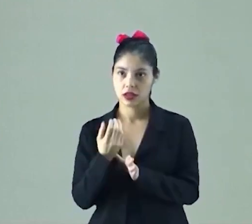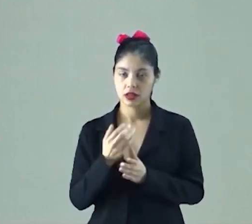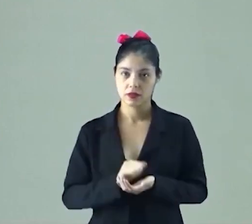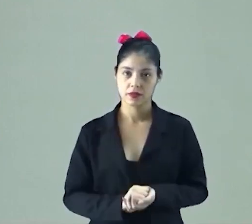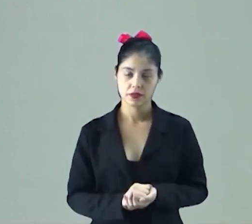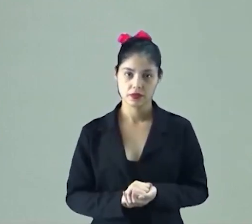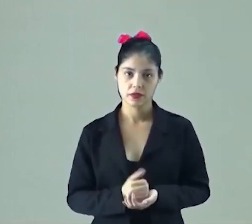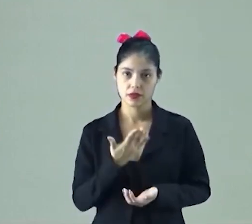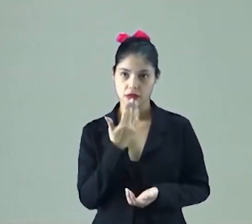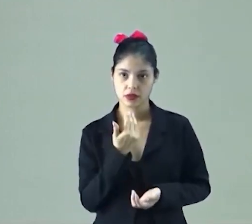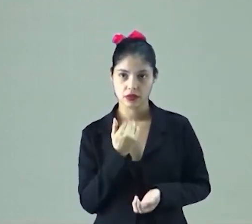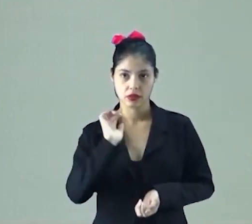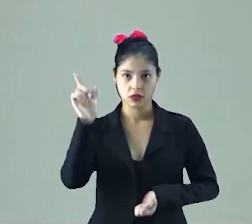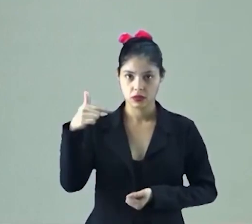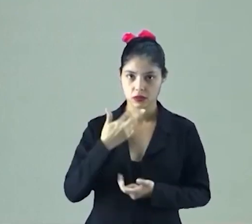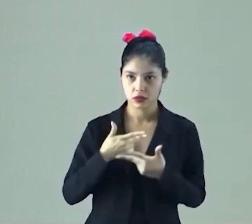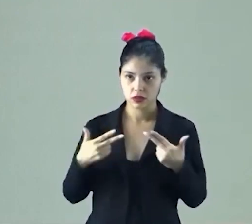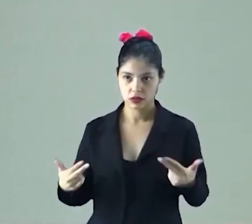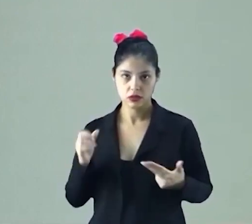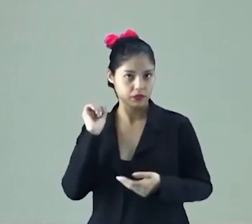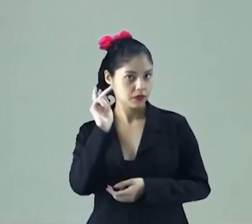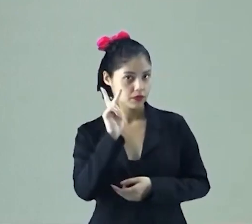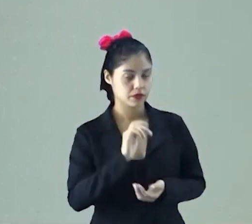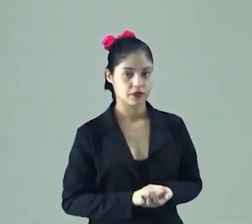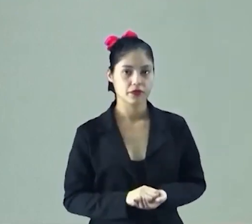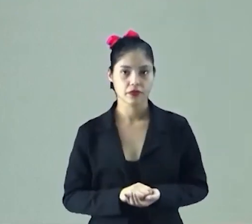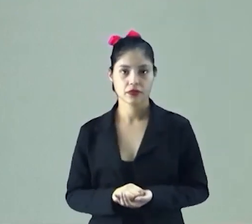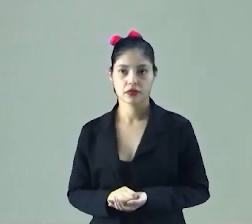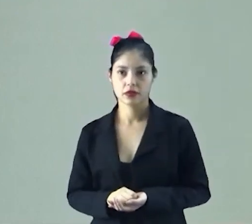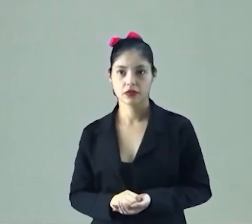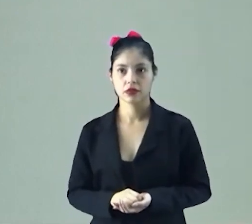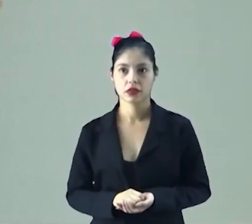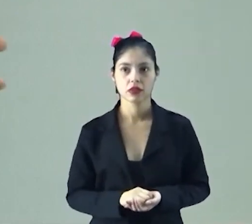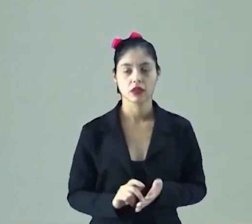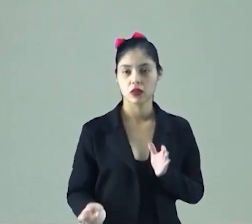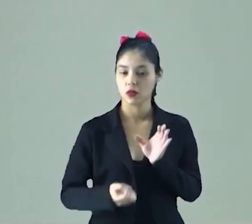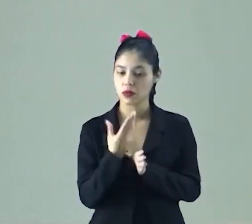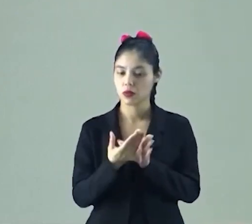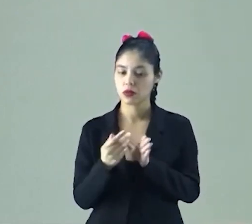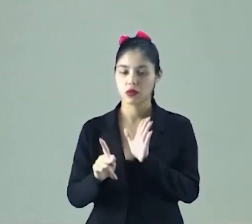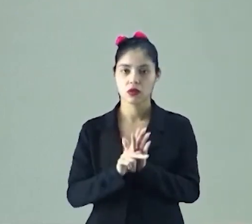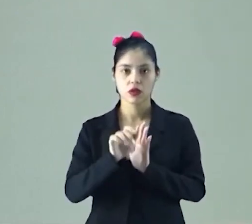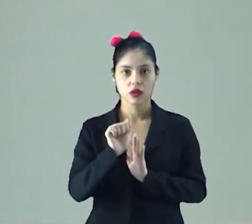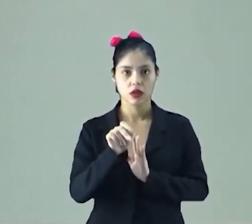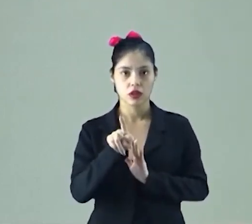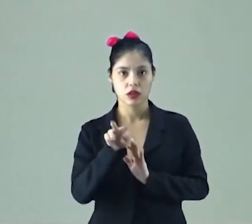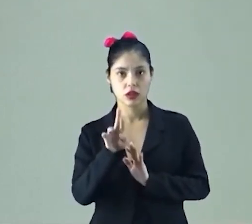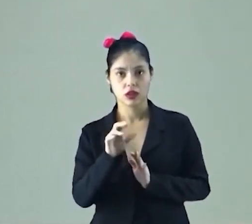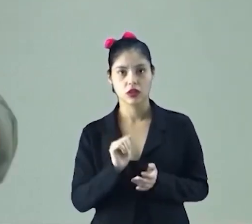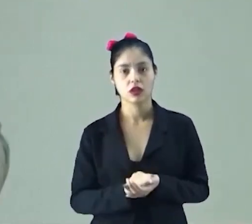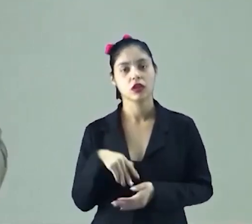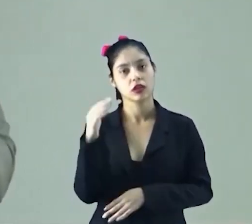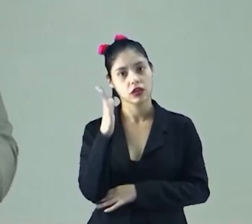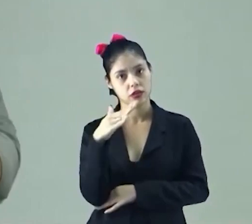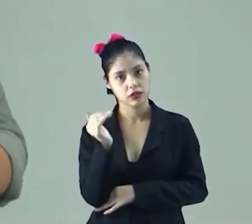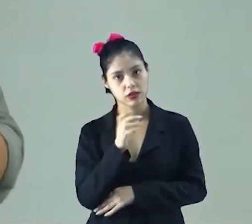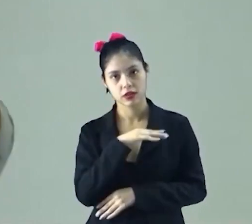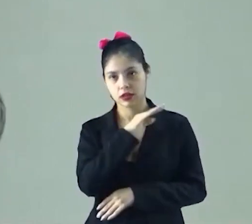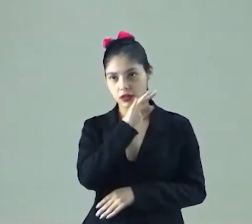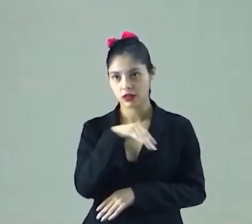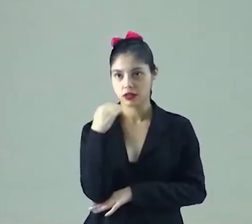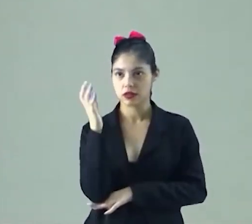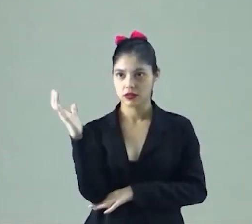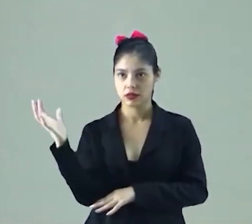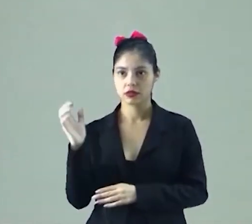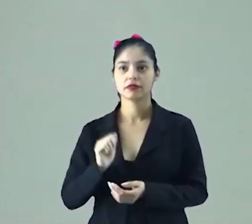aqueles que comem outra coisa, ok? Então, os autotróficos são os que produzem seu próprio alimento. Exemplo, as algas e as plantas.